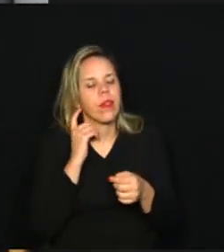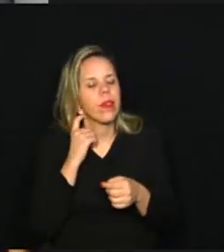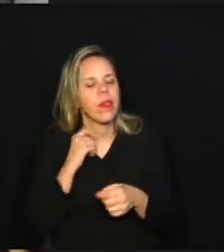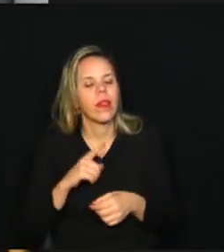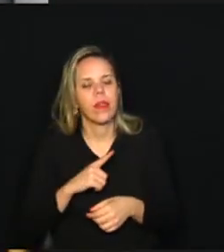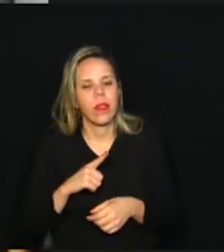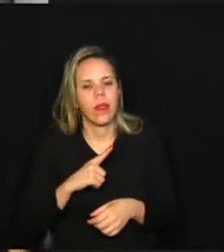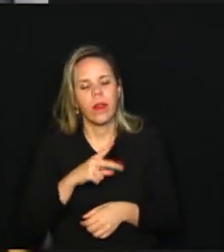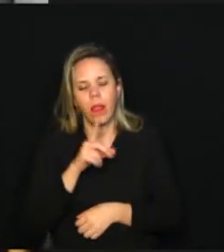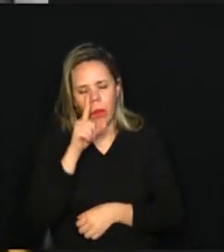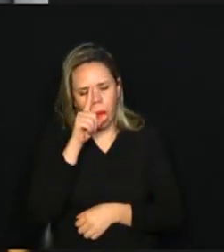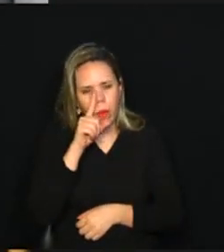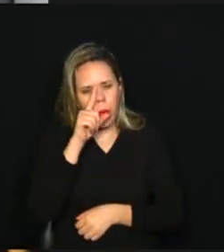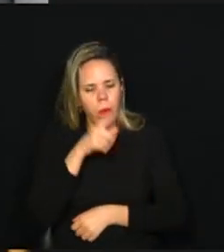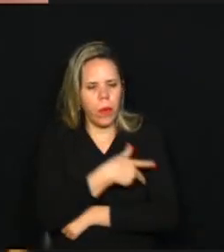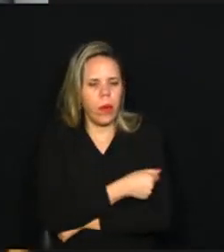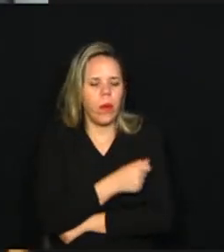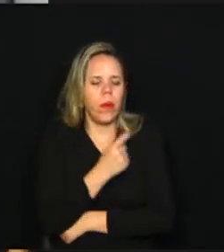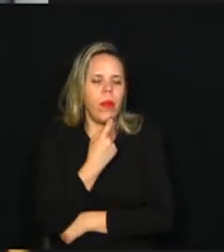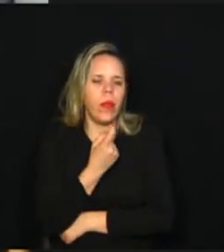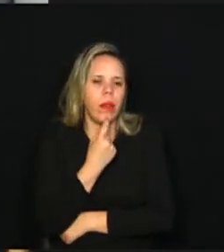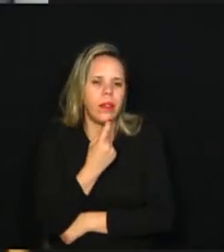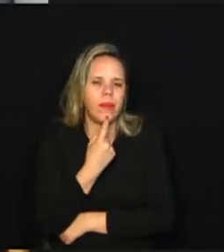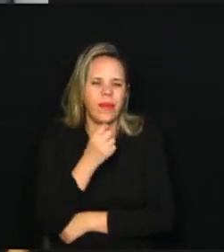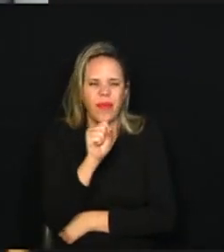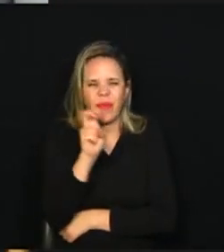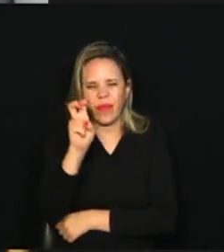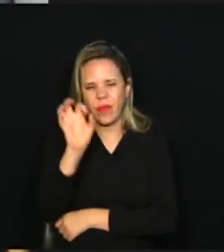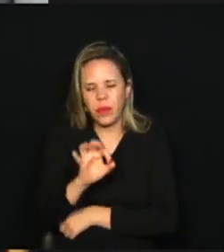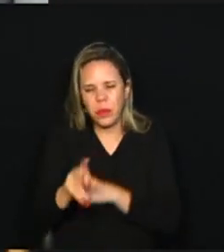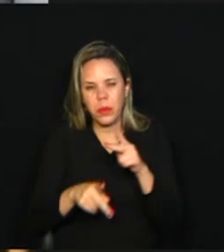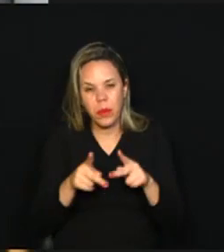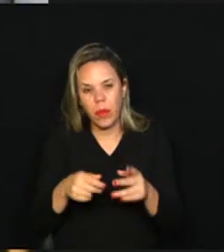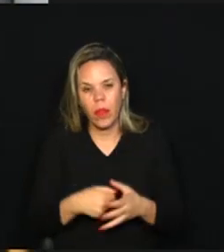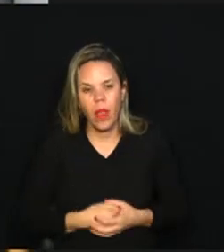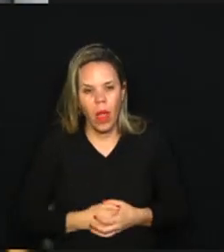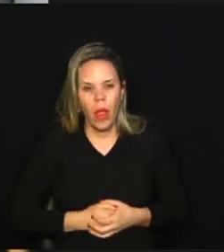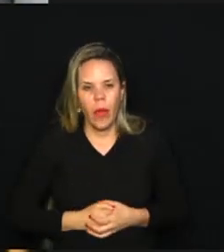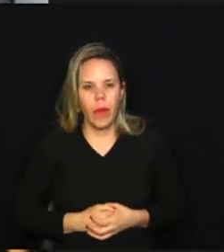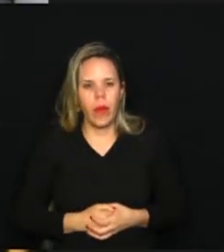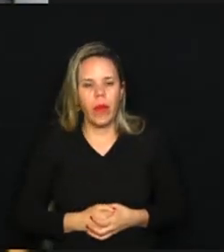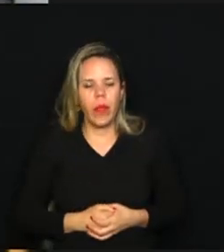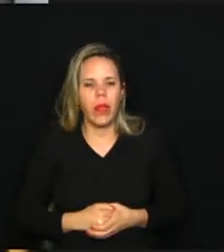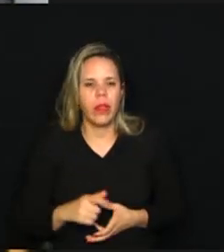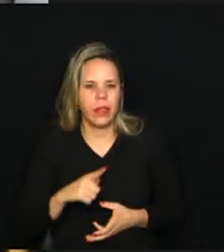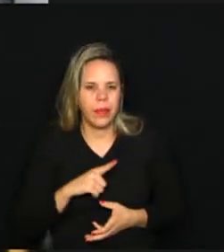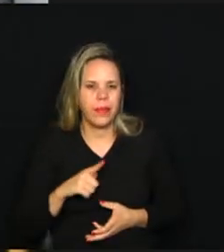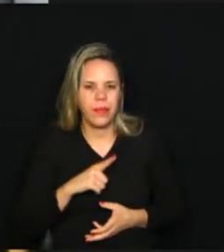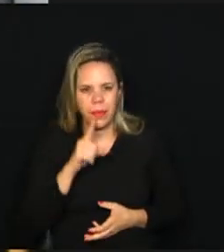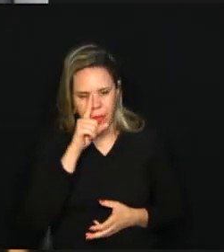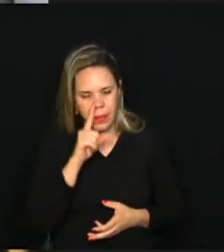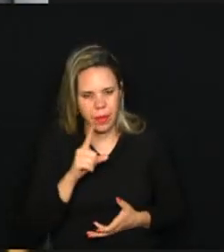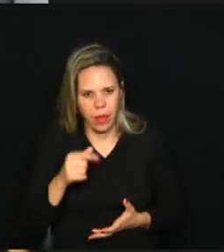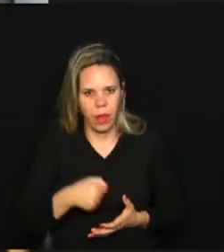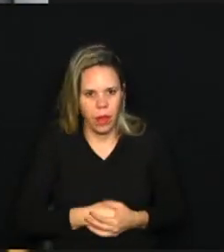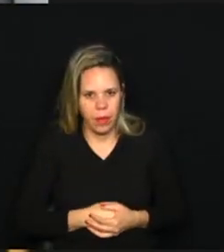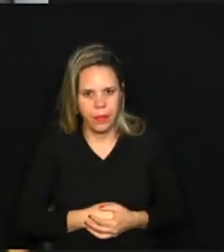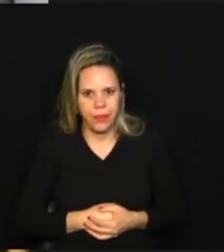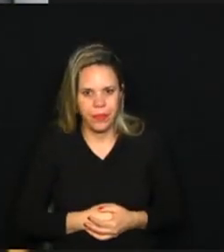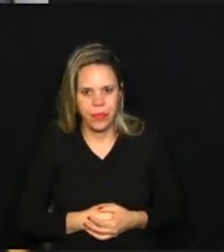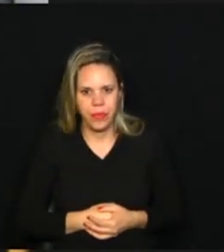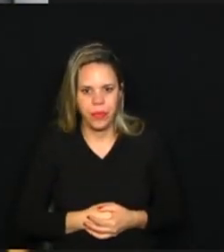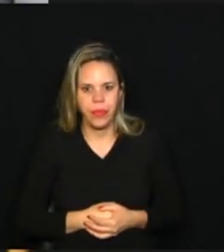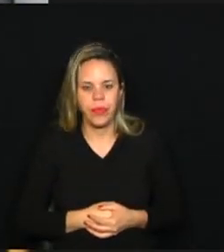risco. Então, por exemplo, em Campinas, 85% da população teria risco de